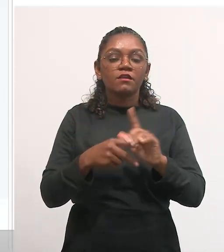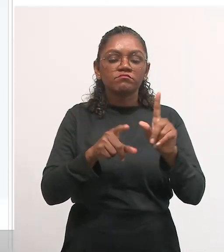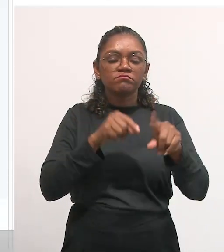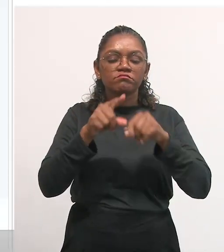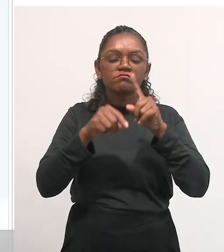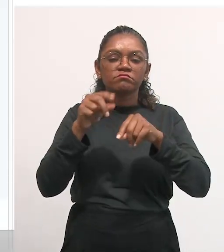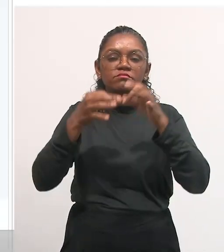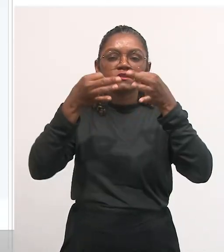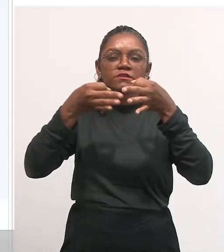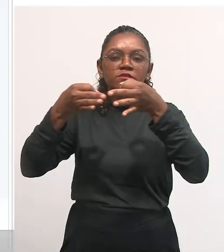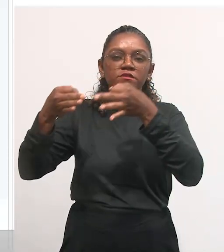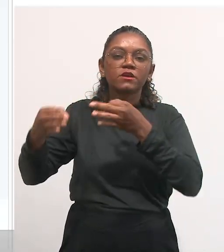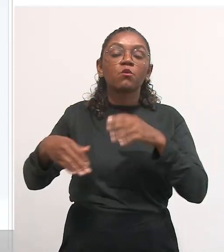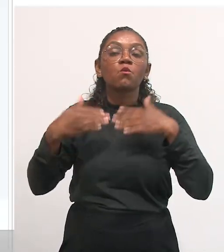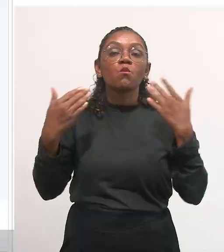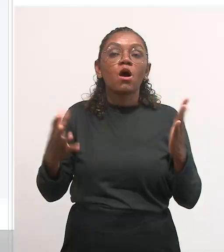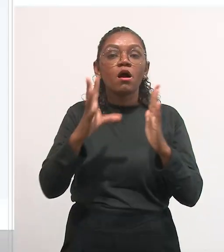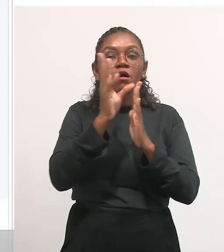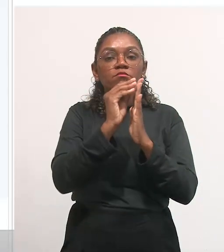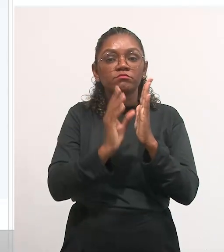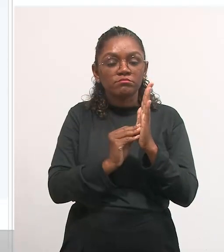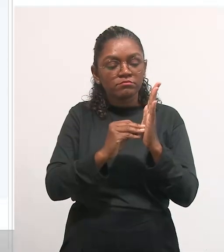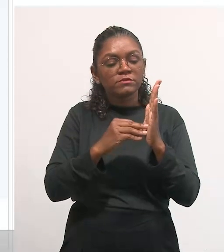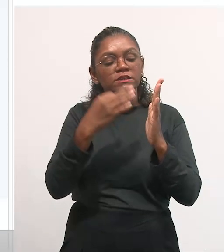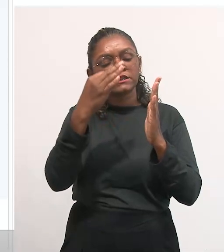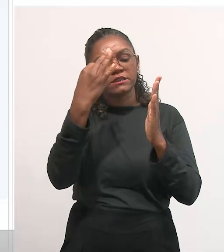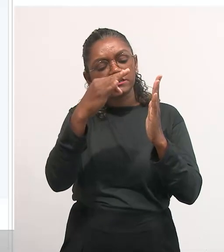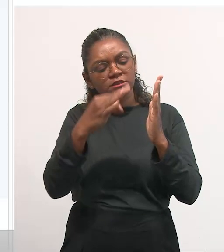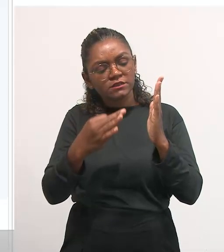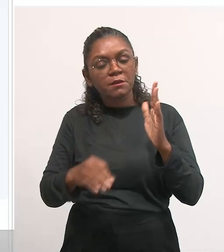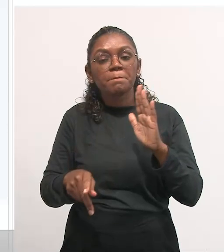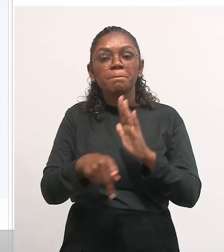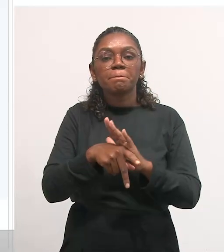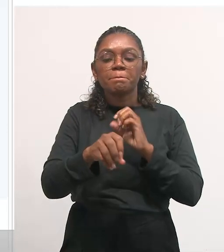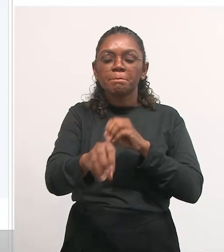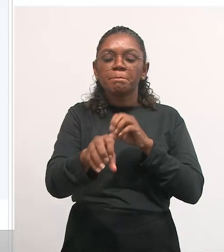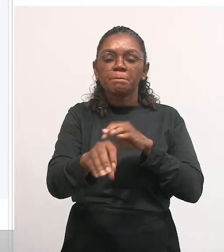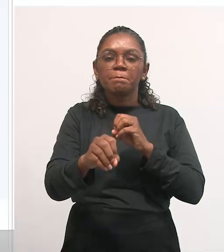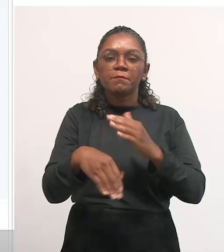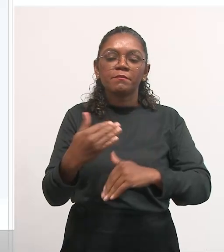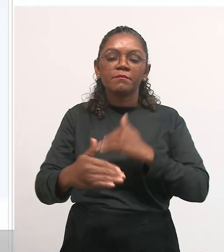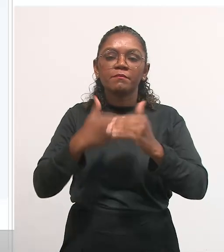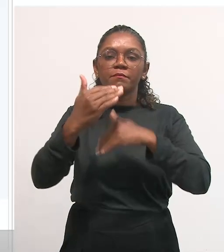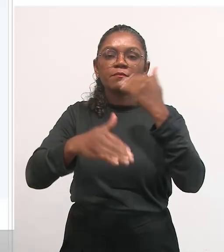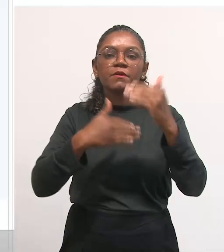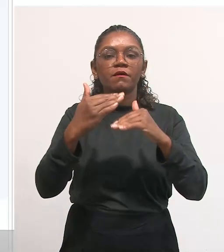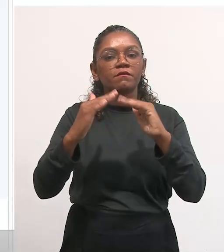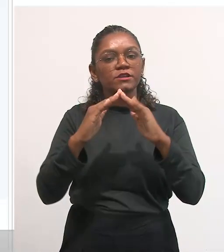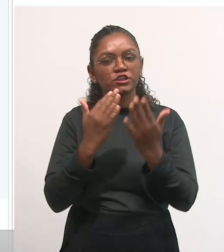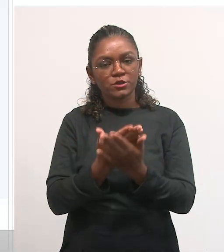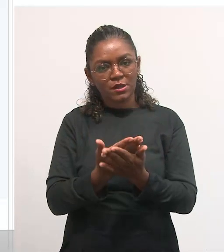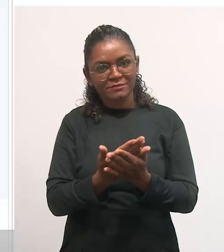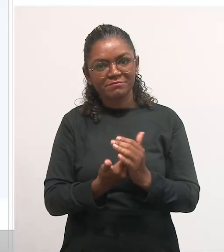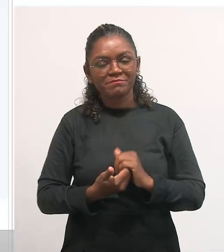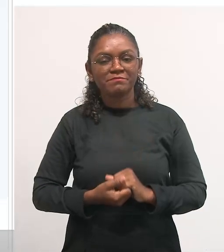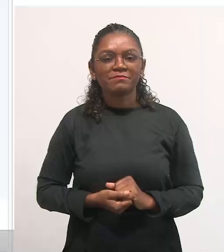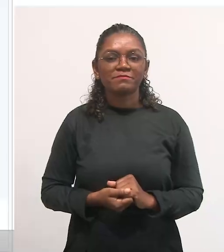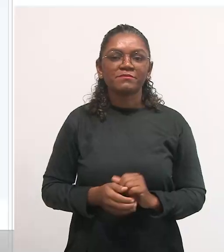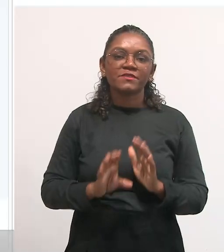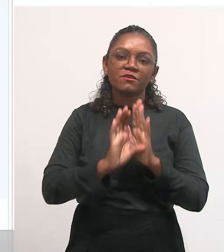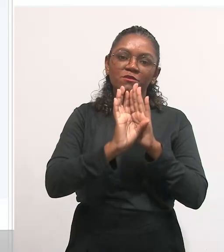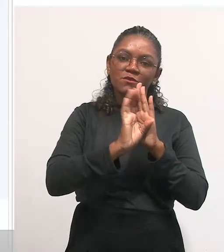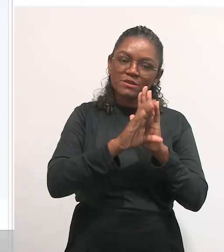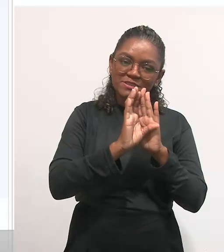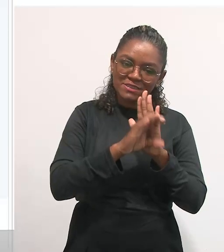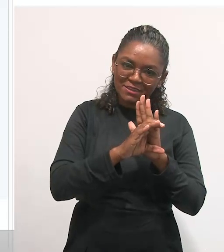sua vez regularão a prática educativa a prática didática que se desenvolve durante a escolaridade Então isso é um conceito